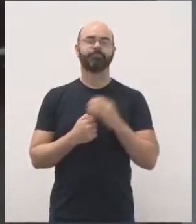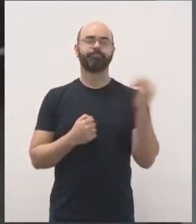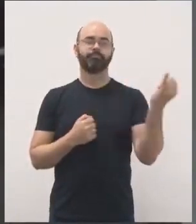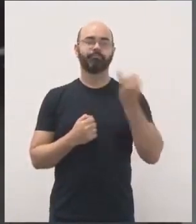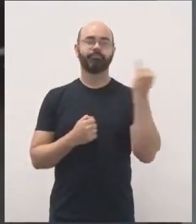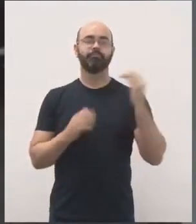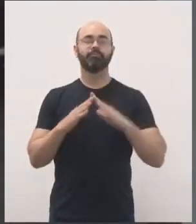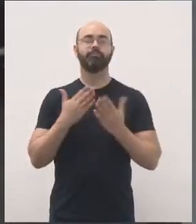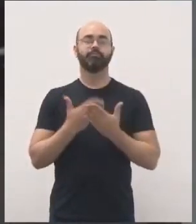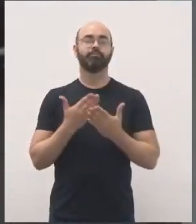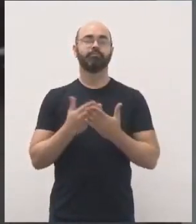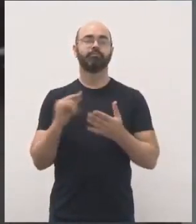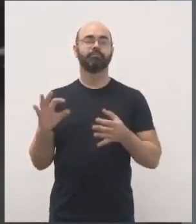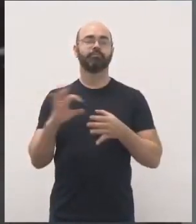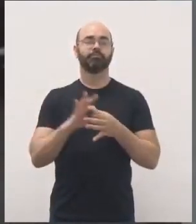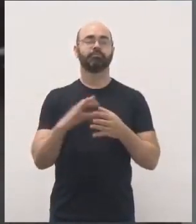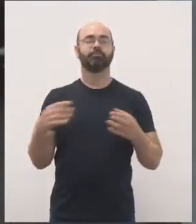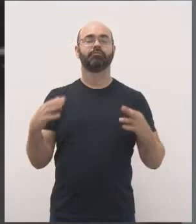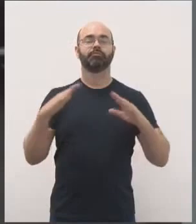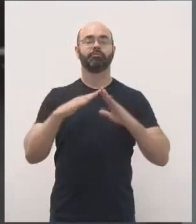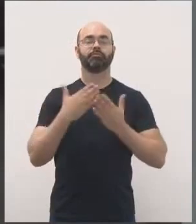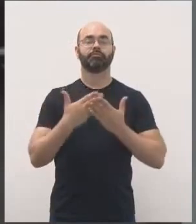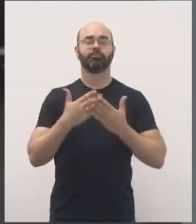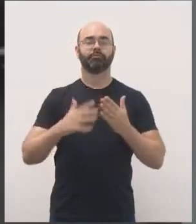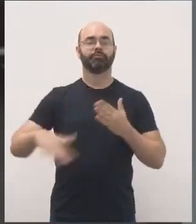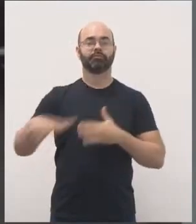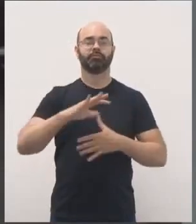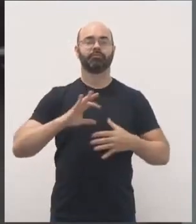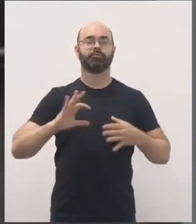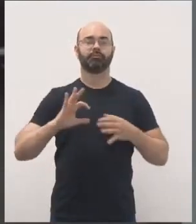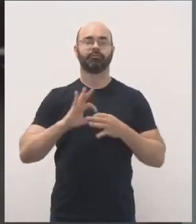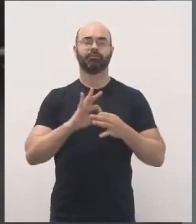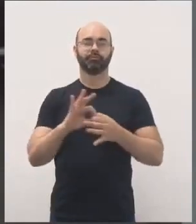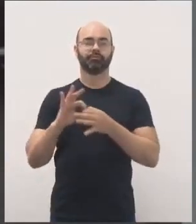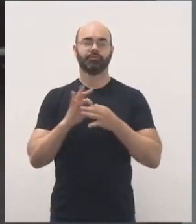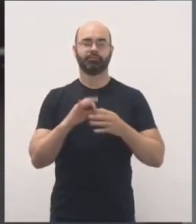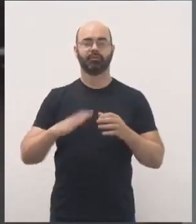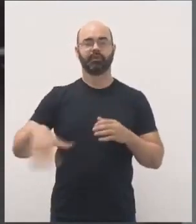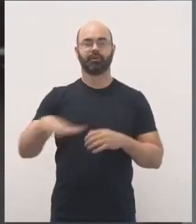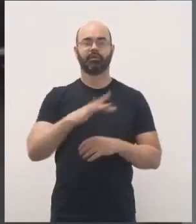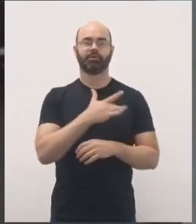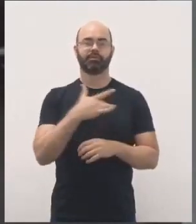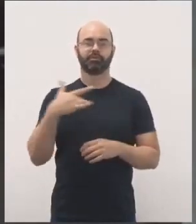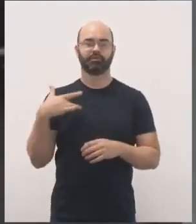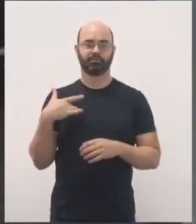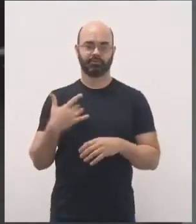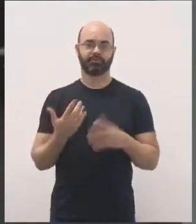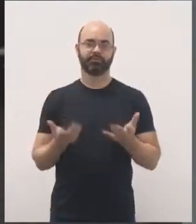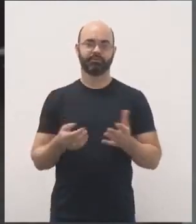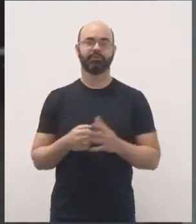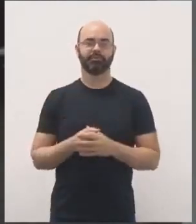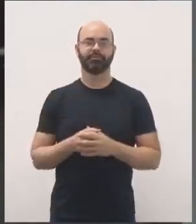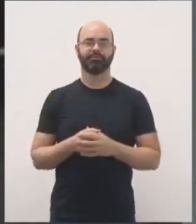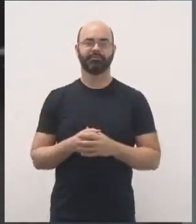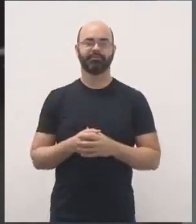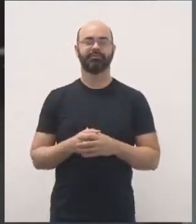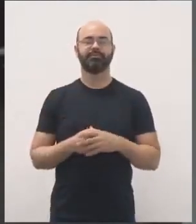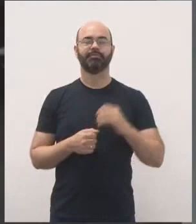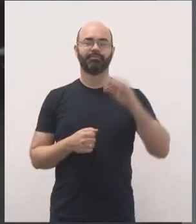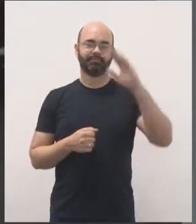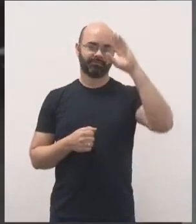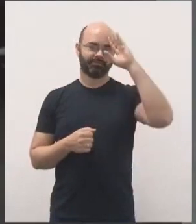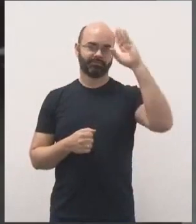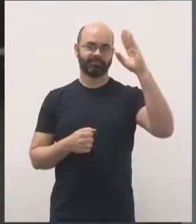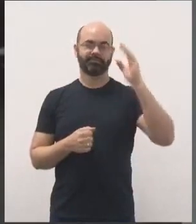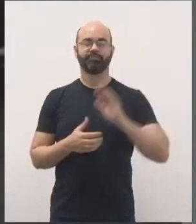escola estar conectada a uma rede protetiva que envolve também a área da saúde, né? Então, a ideia, né, é